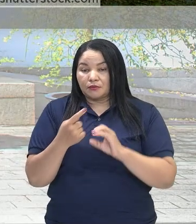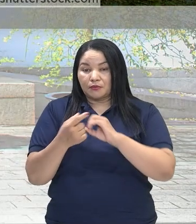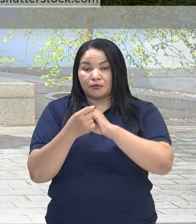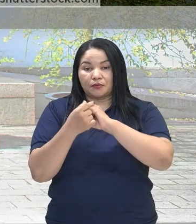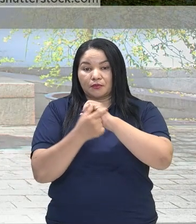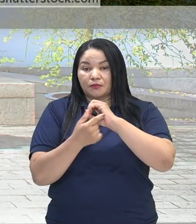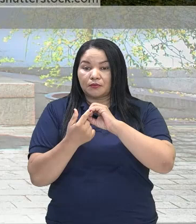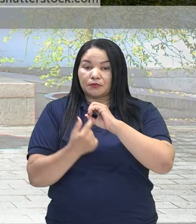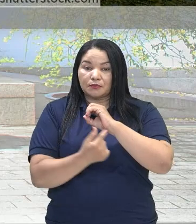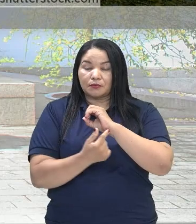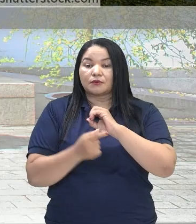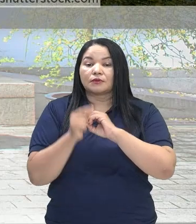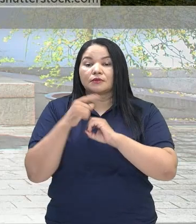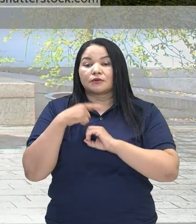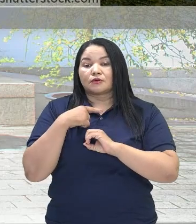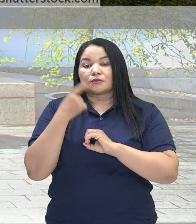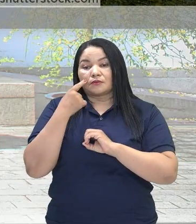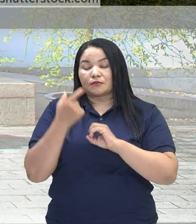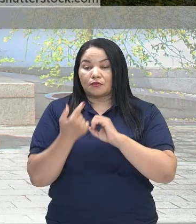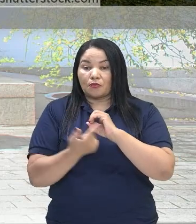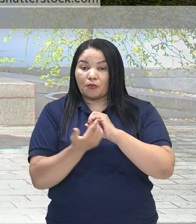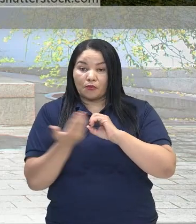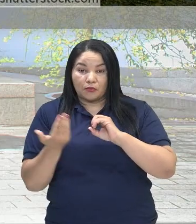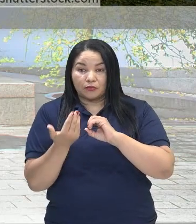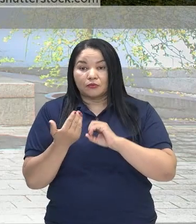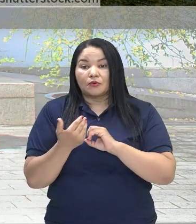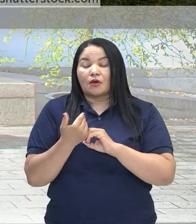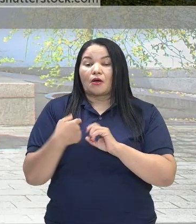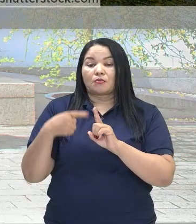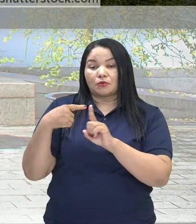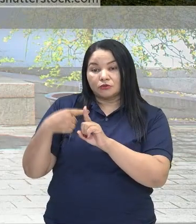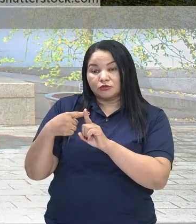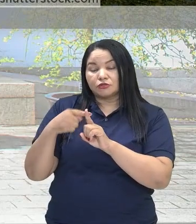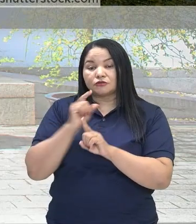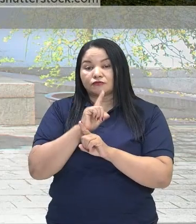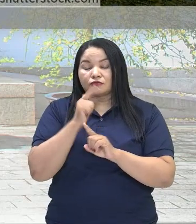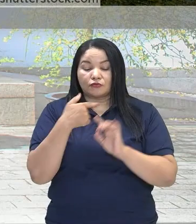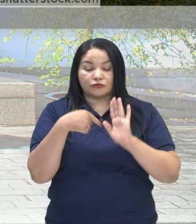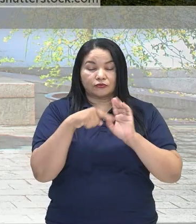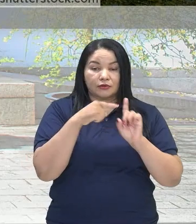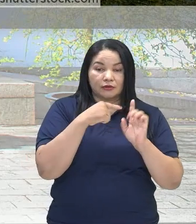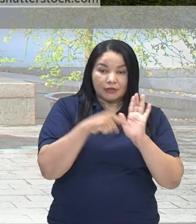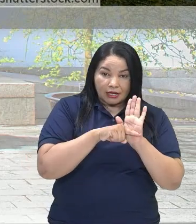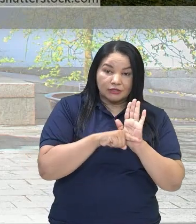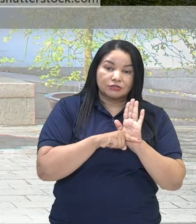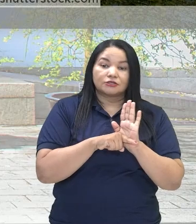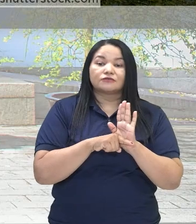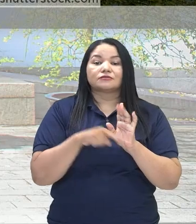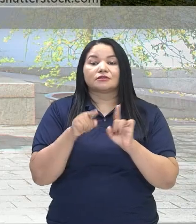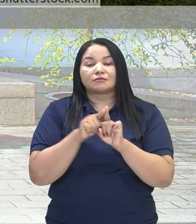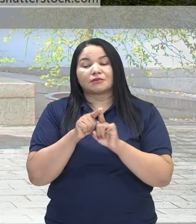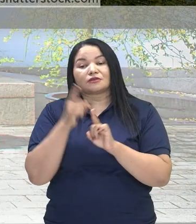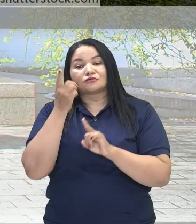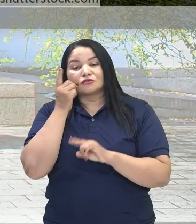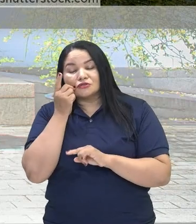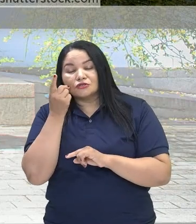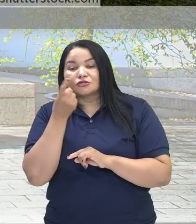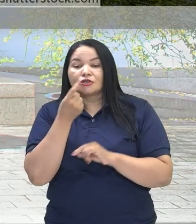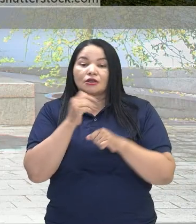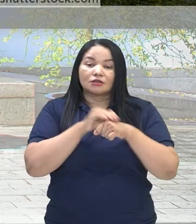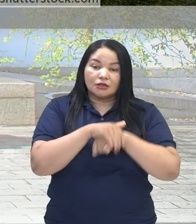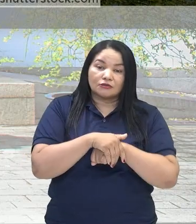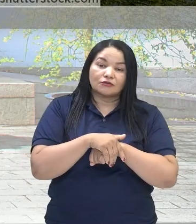Yang. Um lado nós temos aí a questão do positivo, do outro negativo, do dia, da noite,